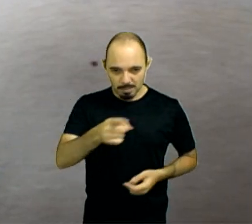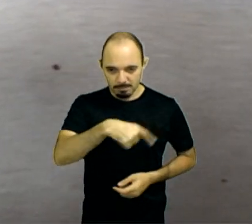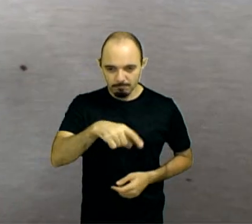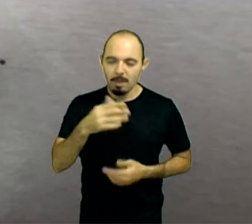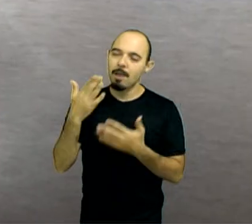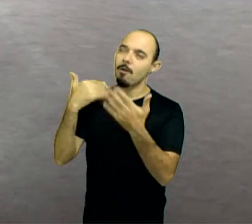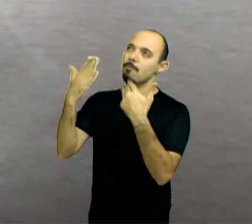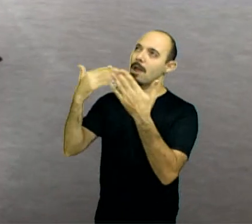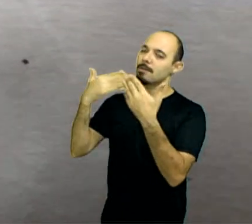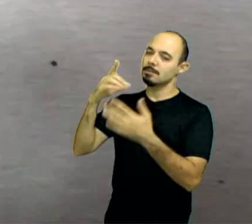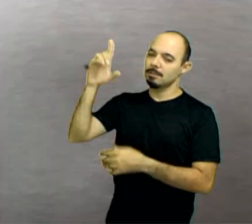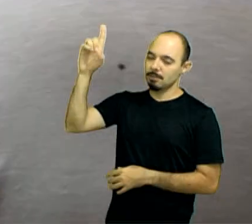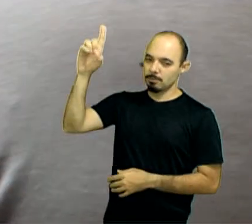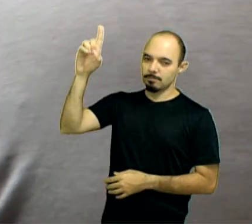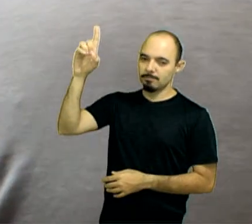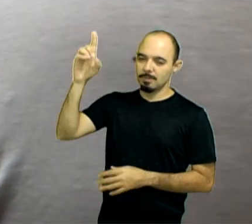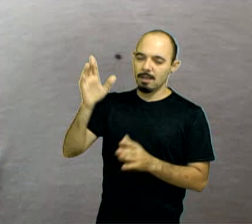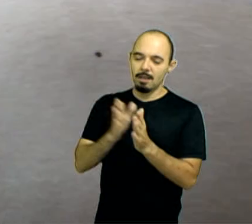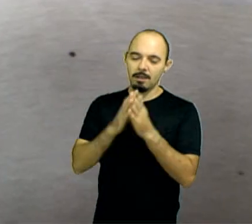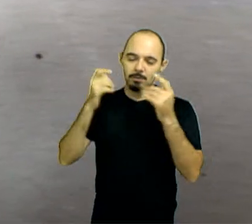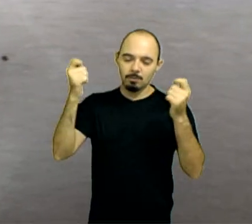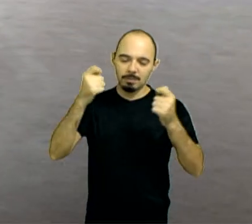Aleluia. Oh, Deus.